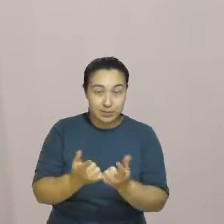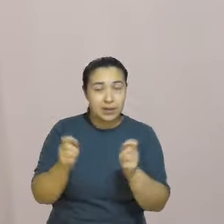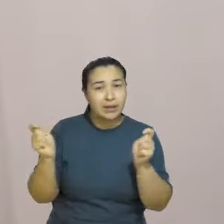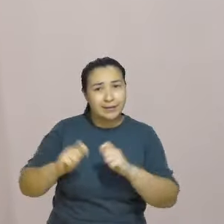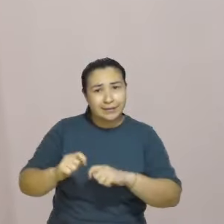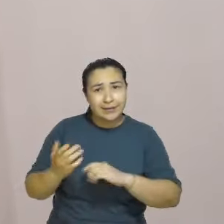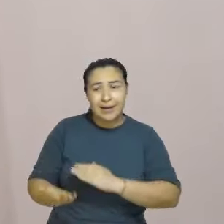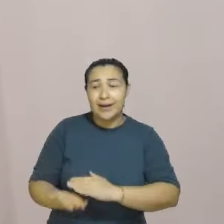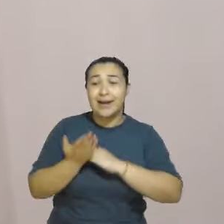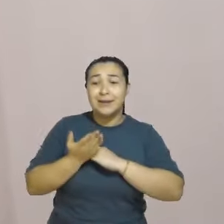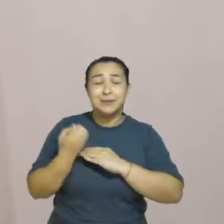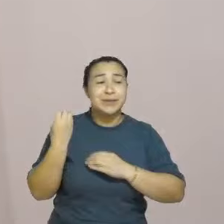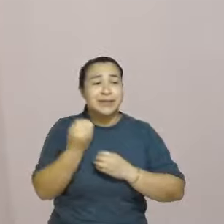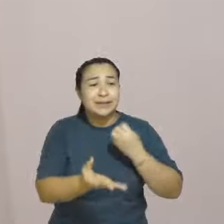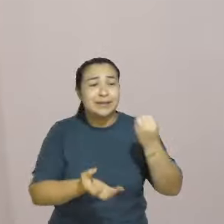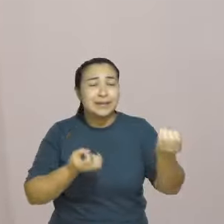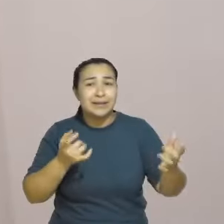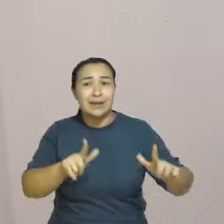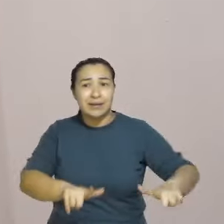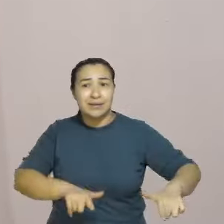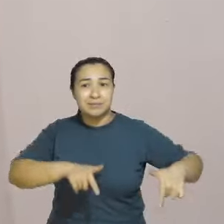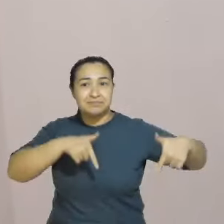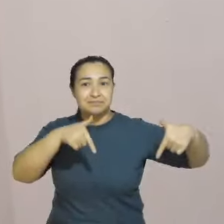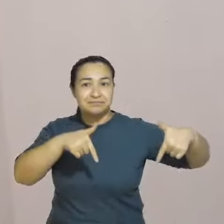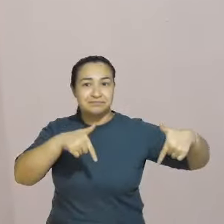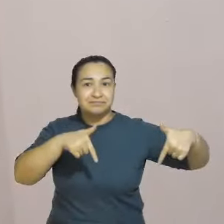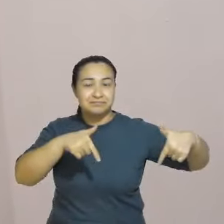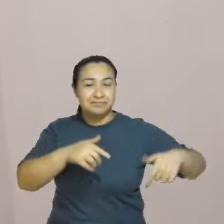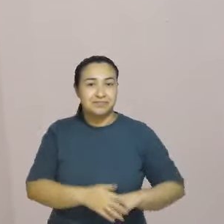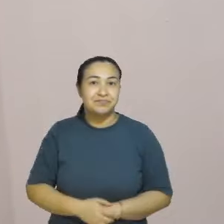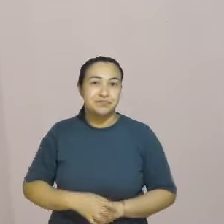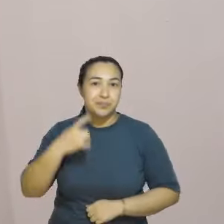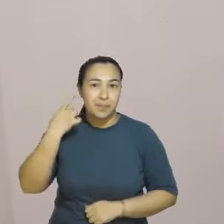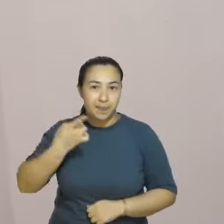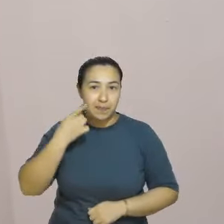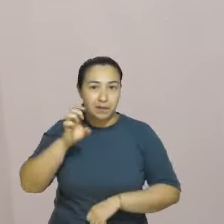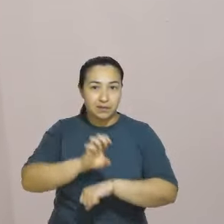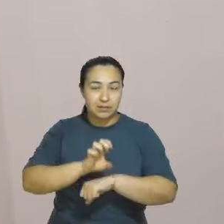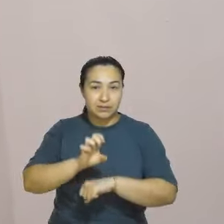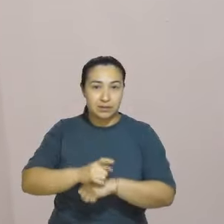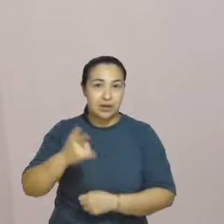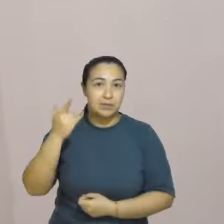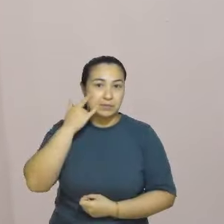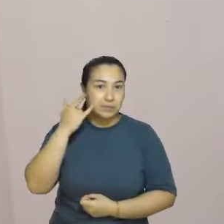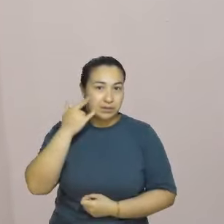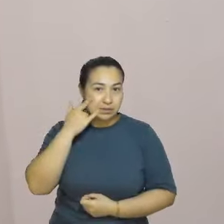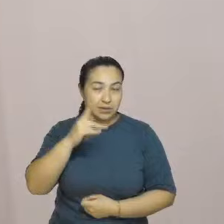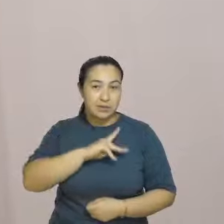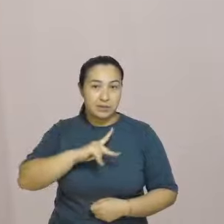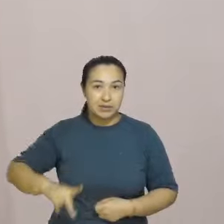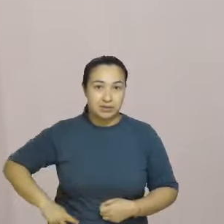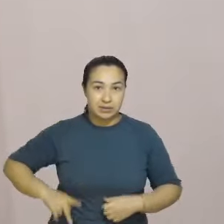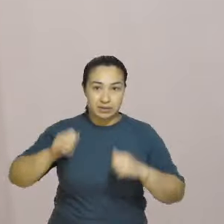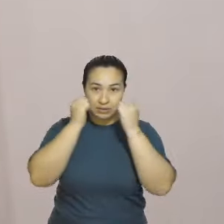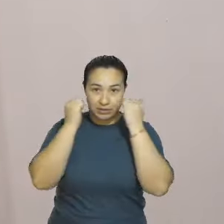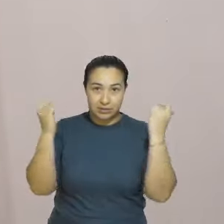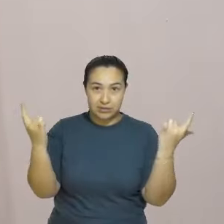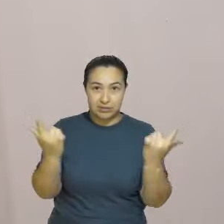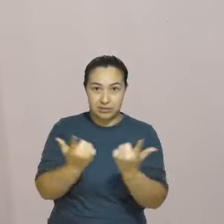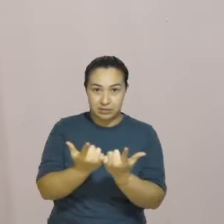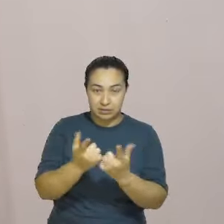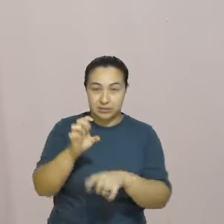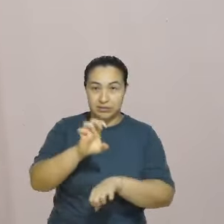entrega dessa placa. Deputado estadual Mauro de Nadal, presidente da Assembleia Legislativa do